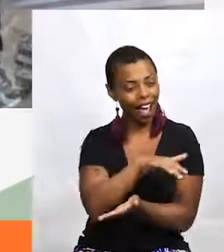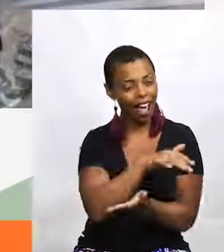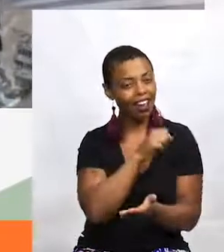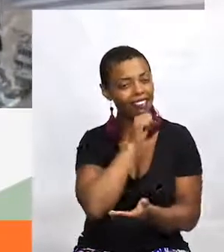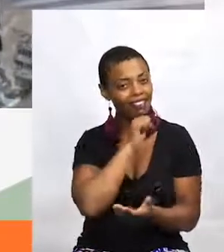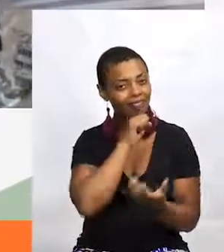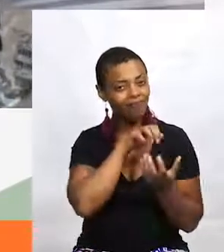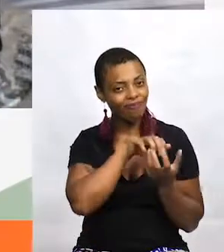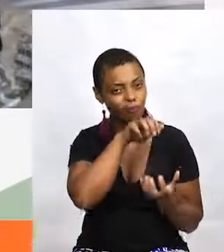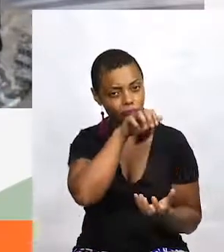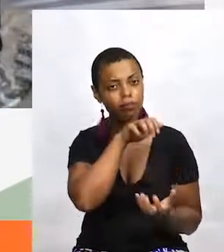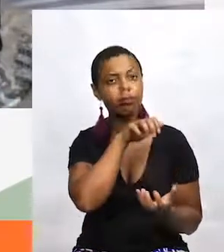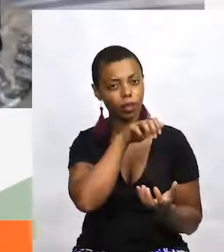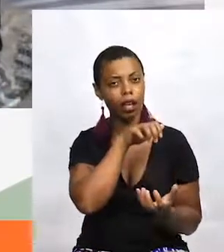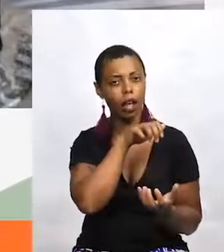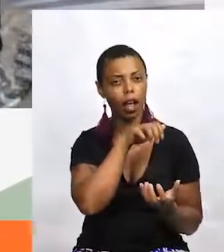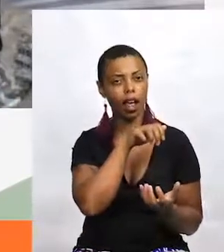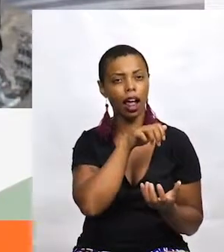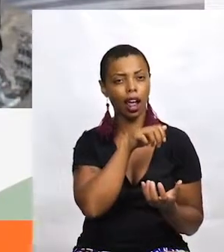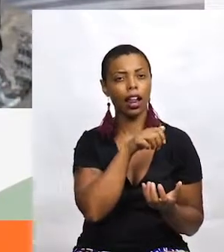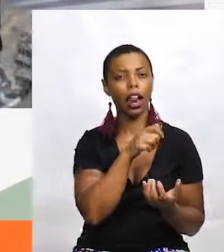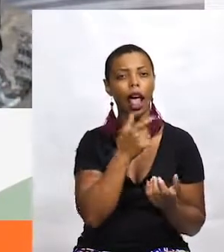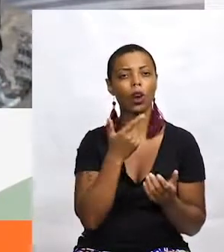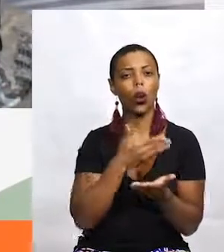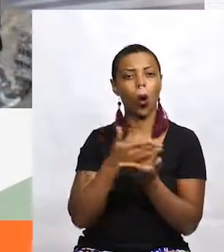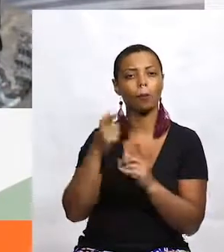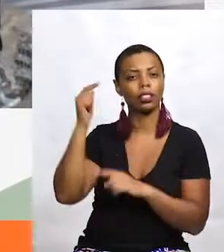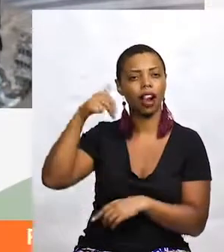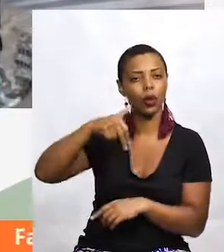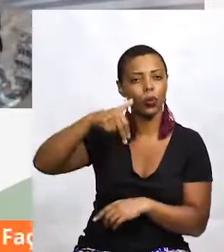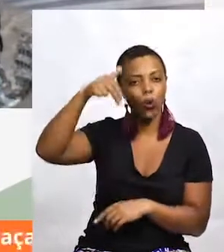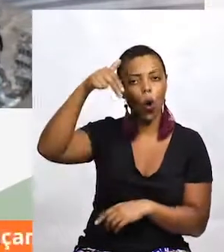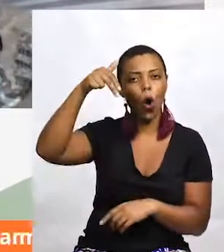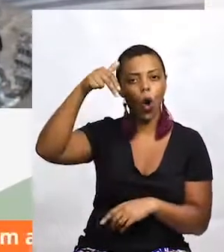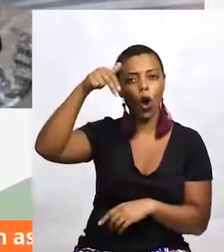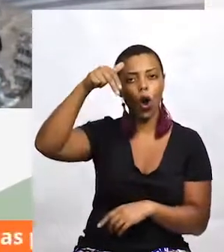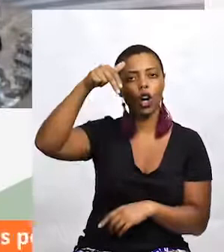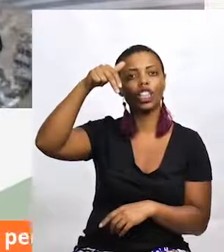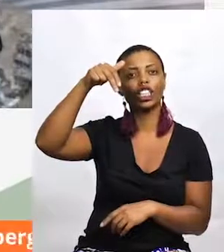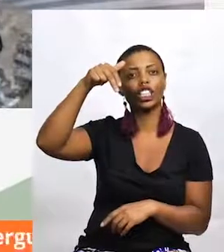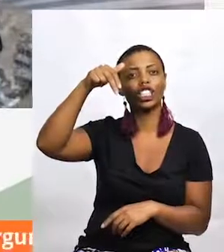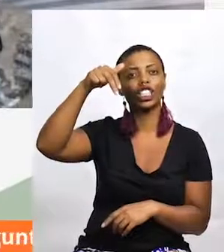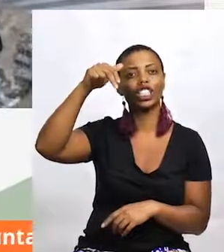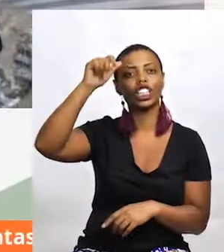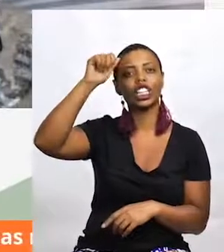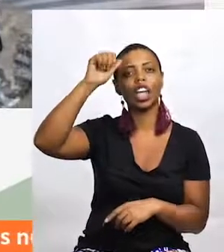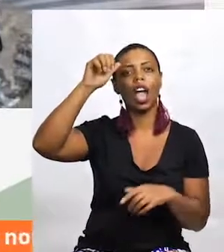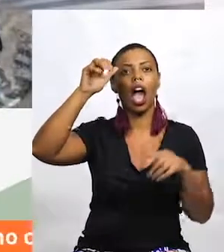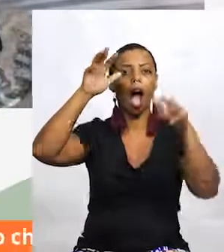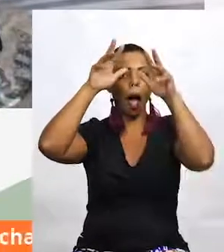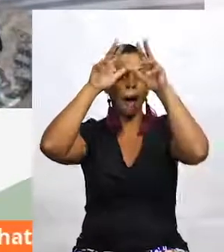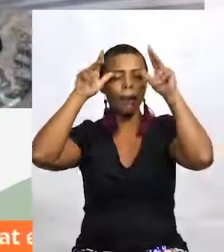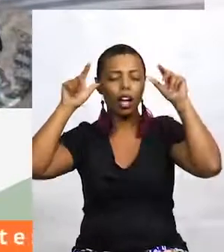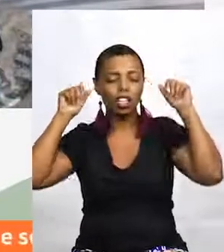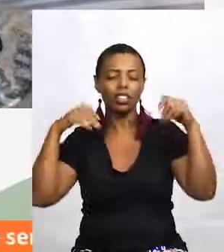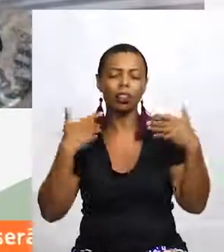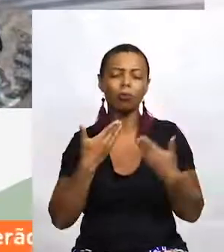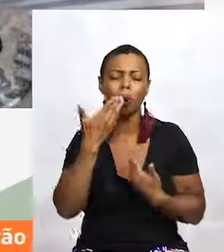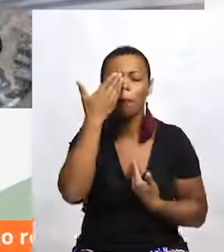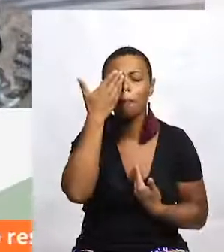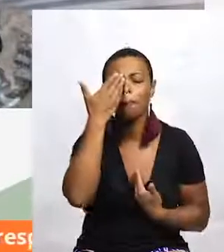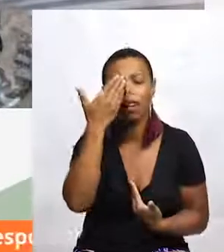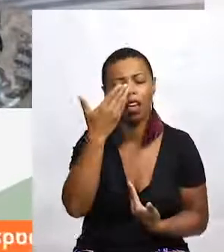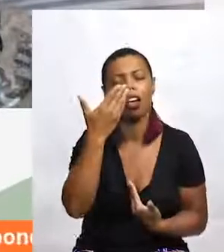do envelhecimento, mas a primeira parte foi no Norte, no Amazonas, eu estou aqui muito grata, gratidão, professor